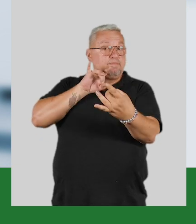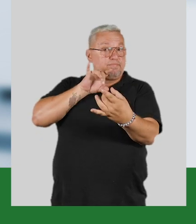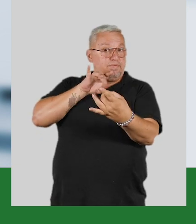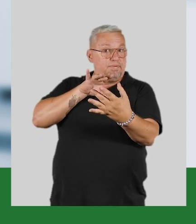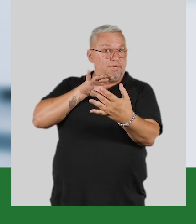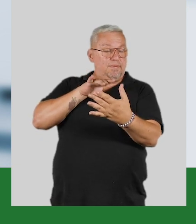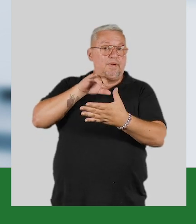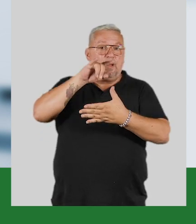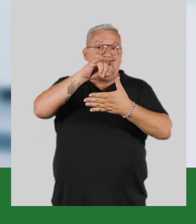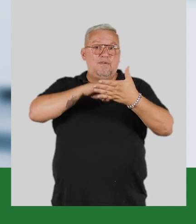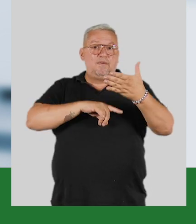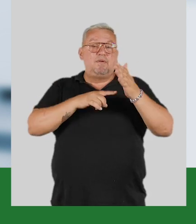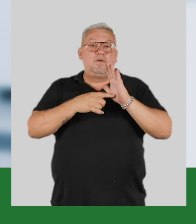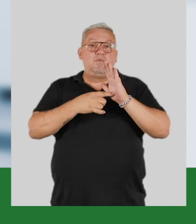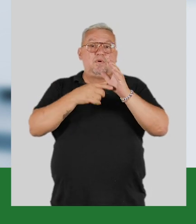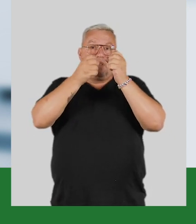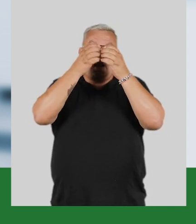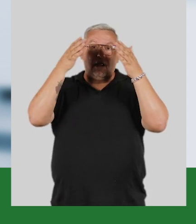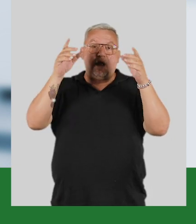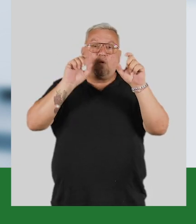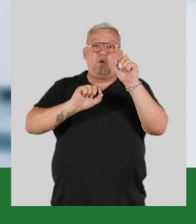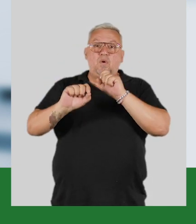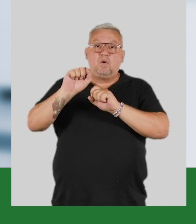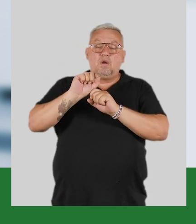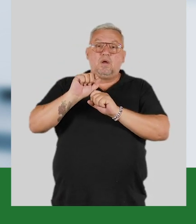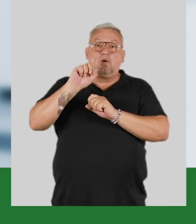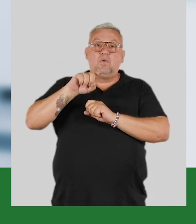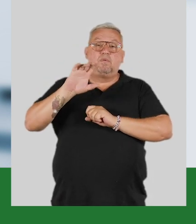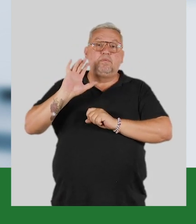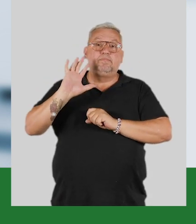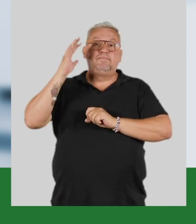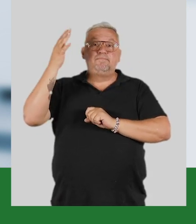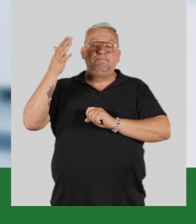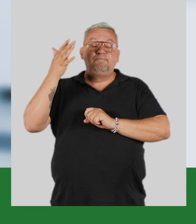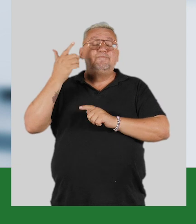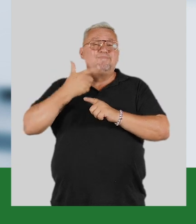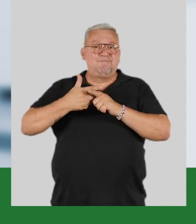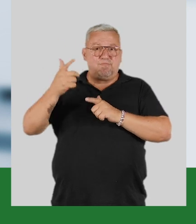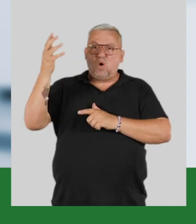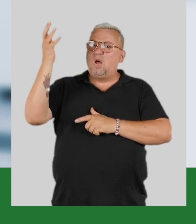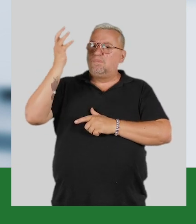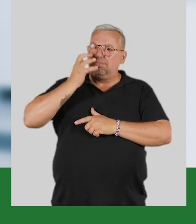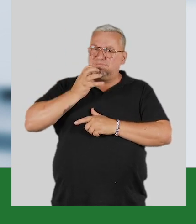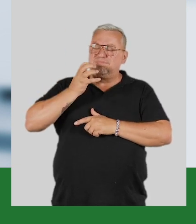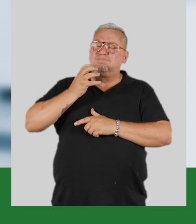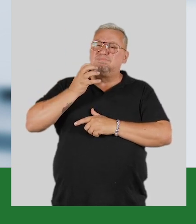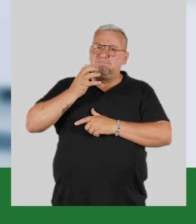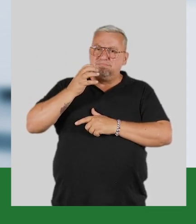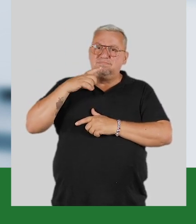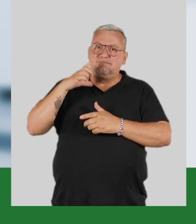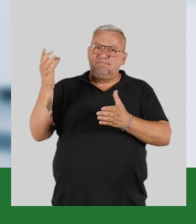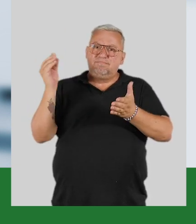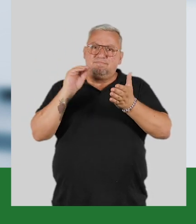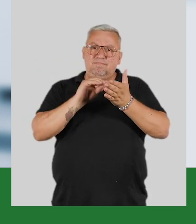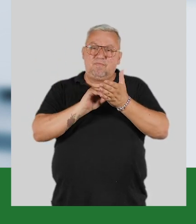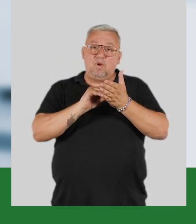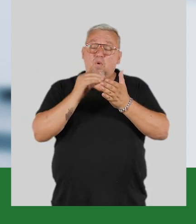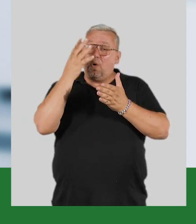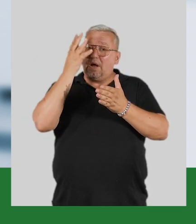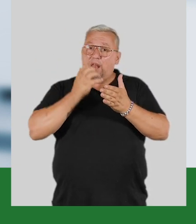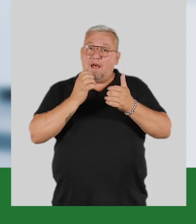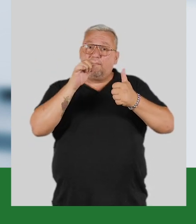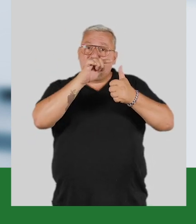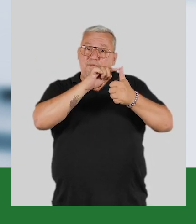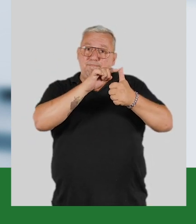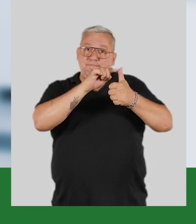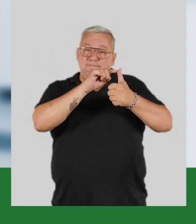deixa destacado muito bem quais são os eventos graves quais são os eventos que se classificam como graves